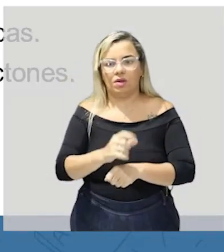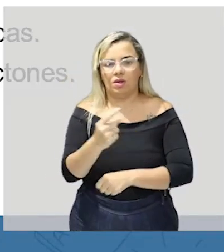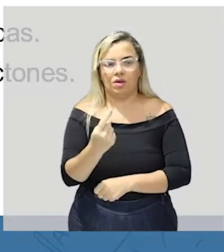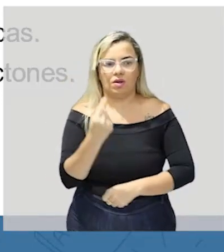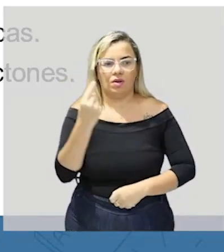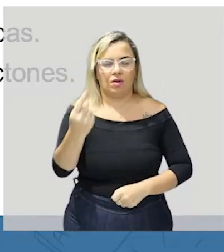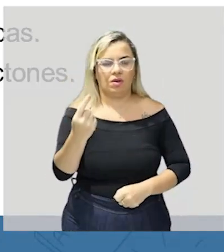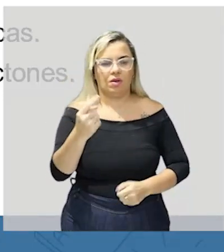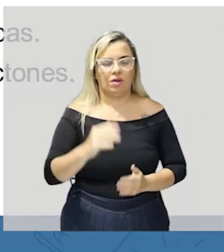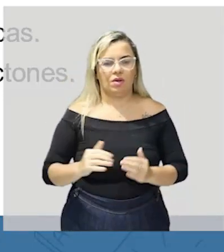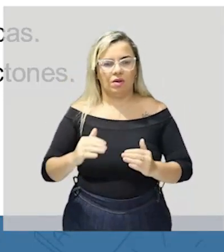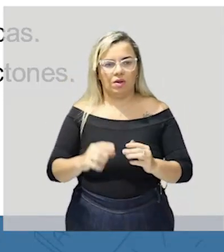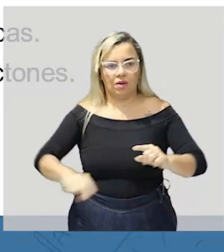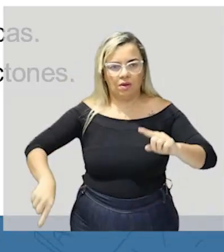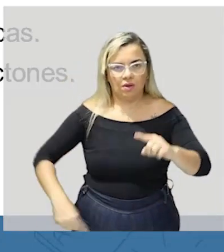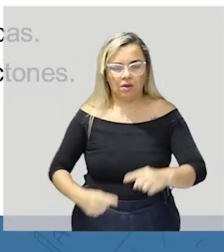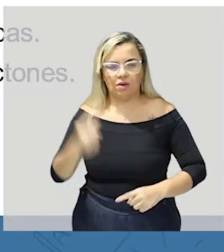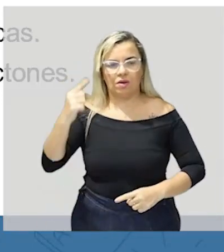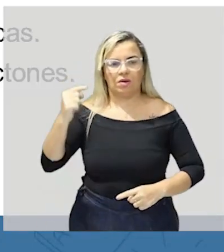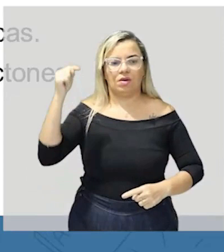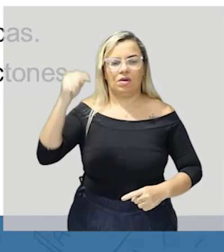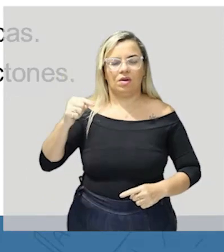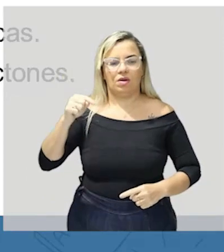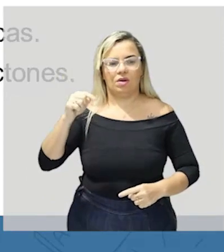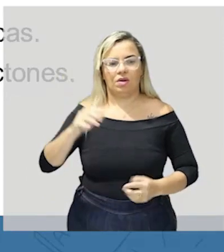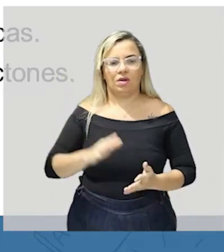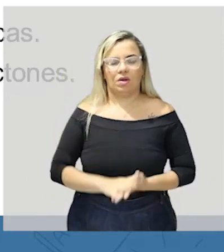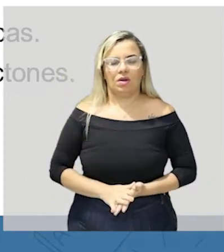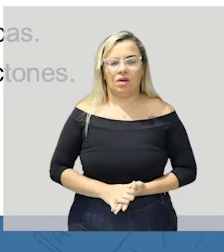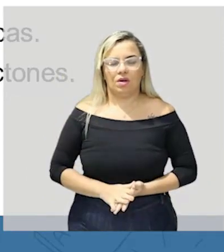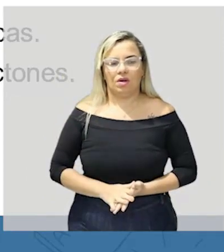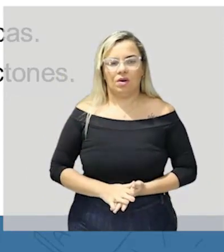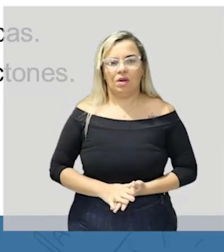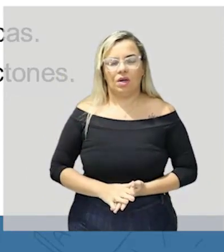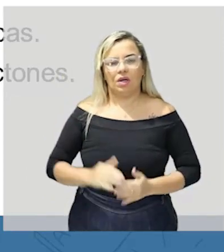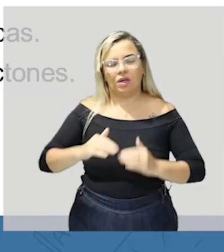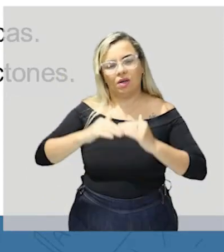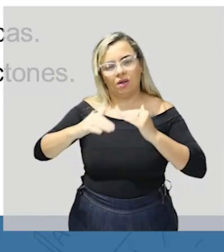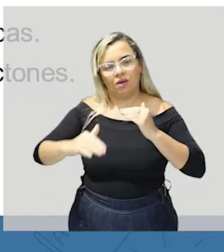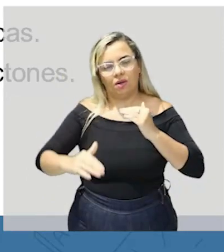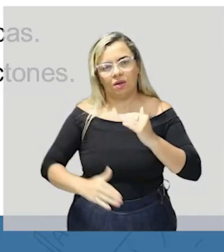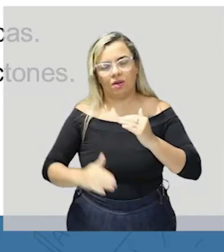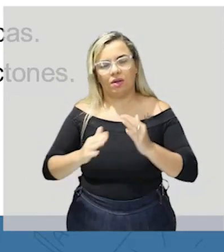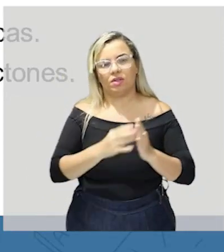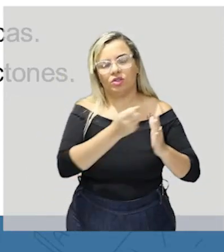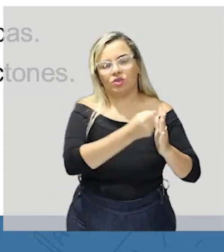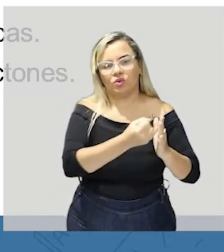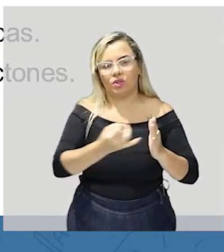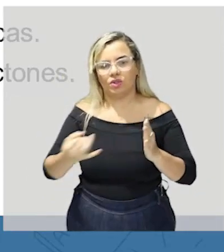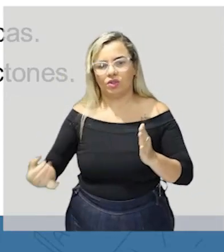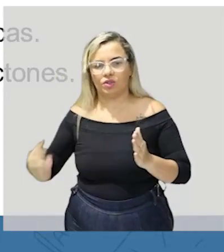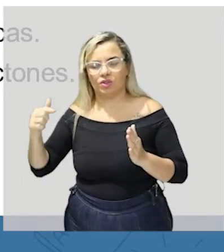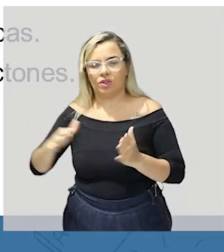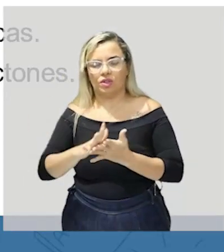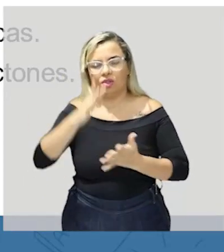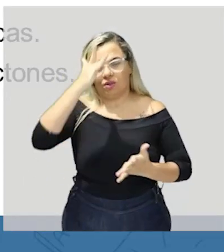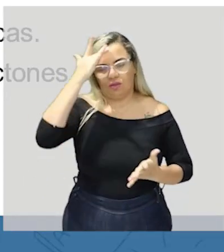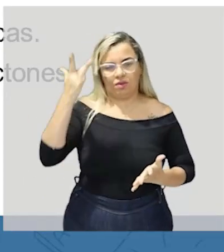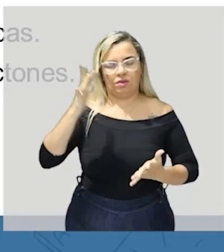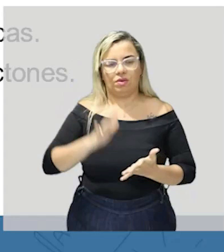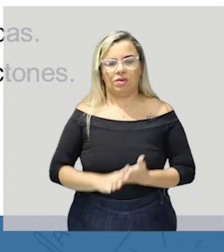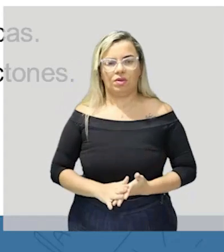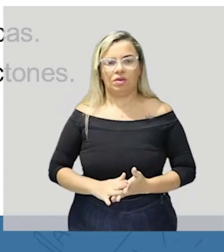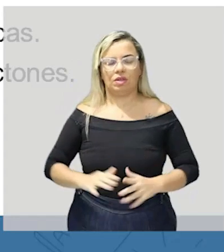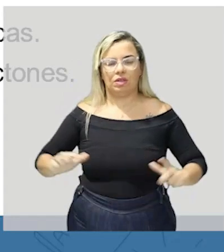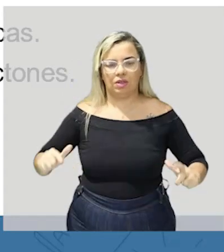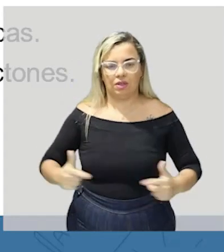estratégia para superar disparidades, ou seja, as desigualdades numéricas. Repare que o texto fala sobre